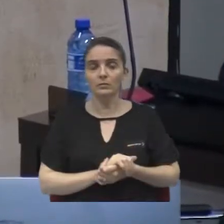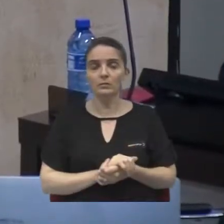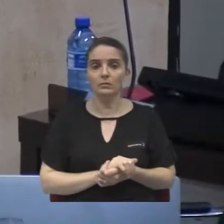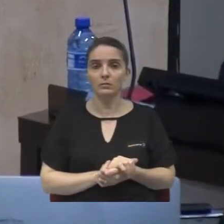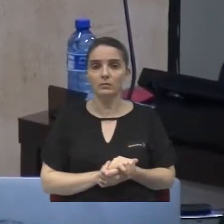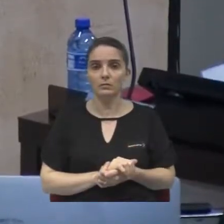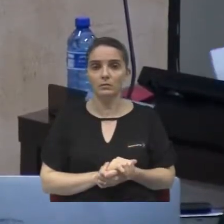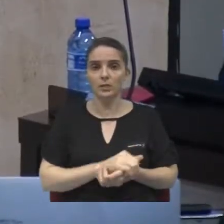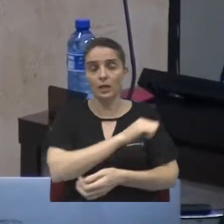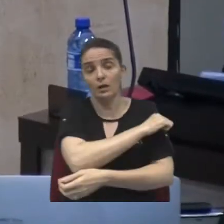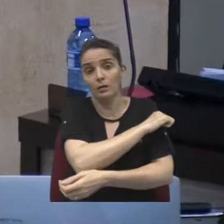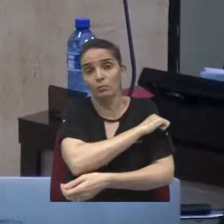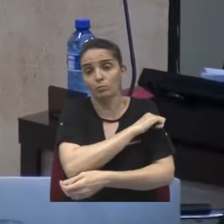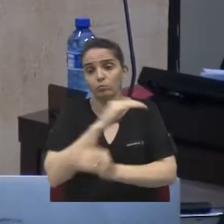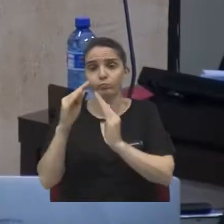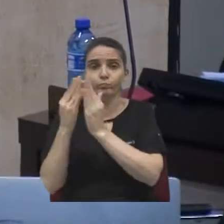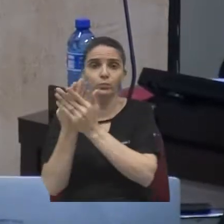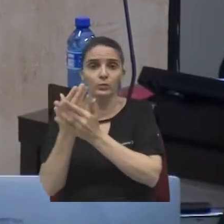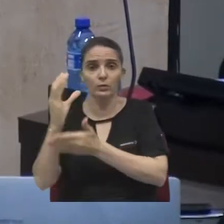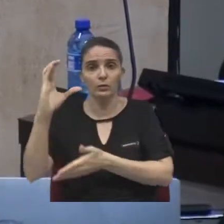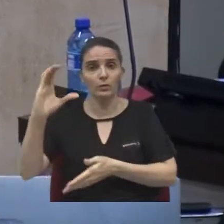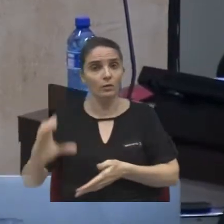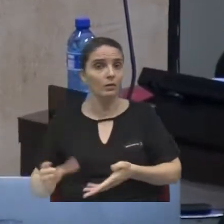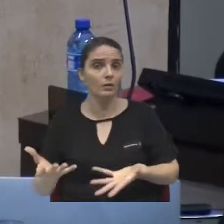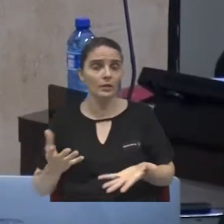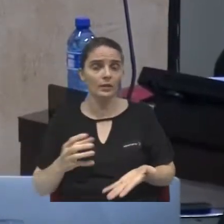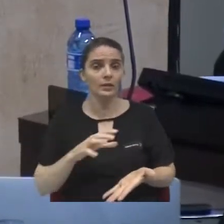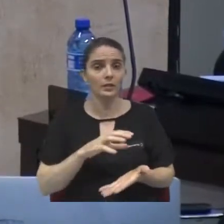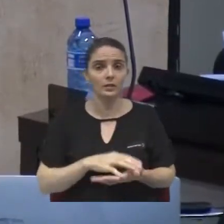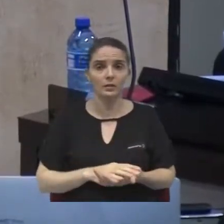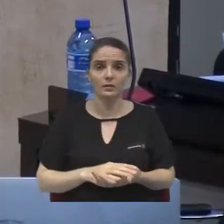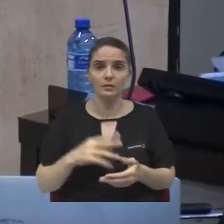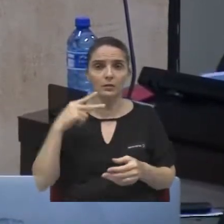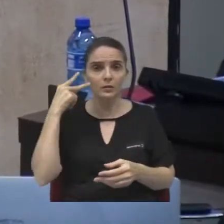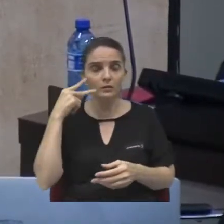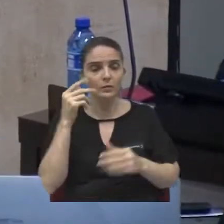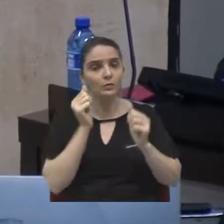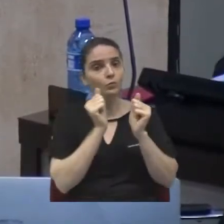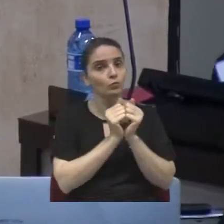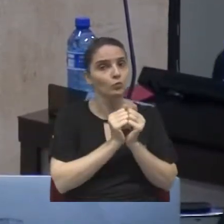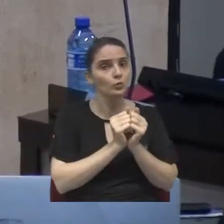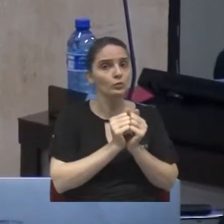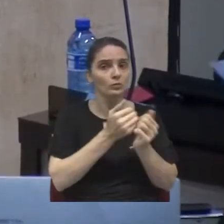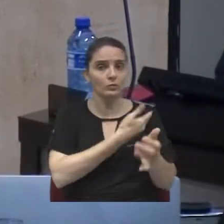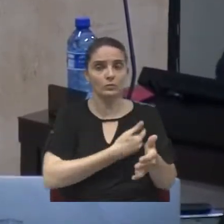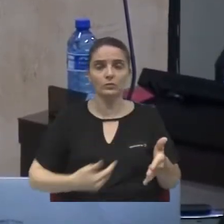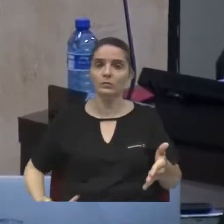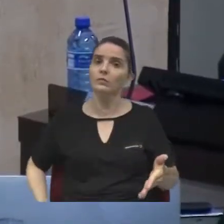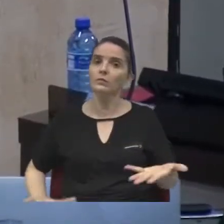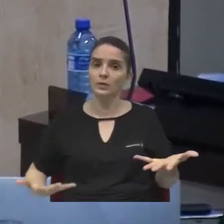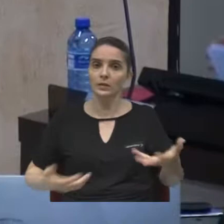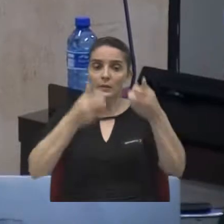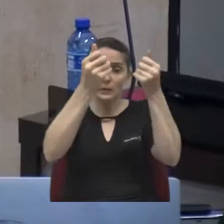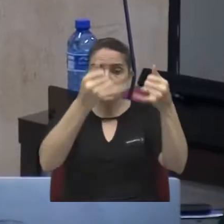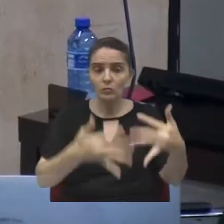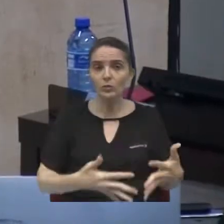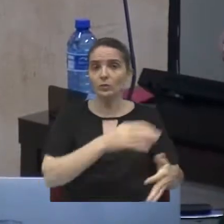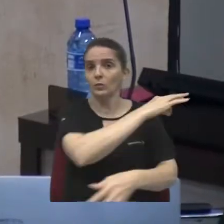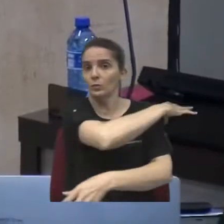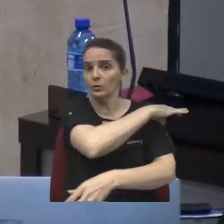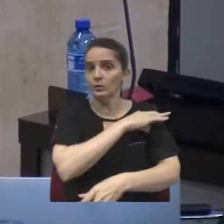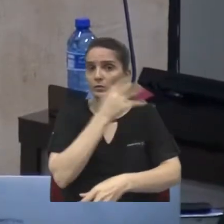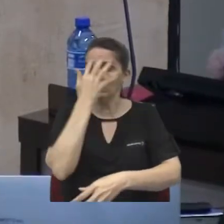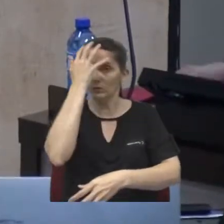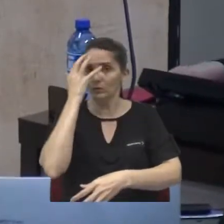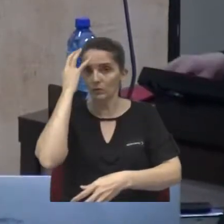às vagas em creche, eu peço para que os vereadores ligados ao governo expliquem para o prefeito Mário Botion que